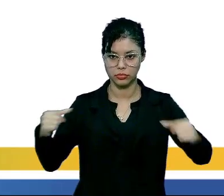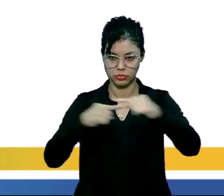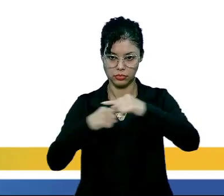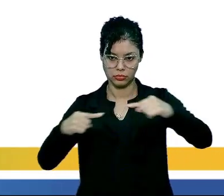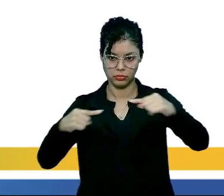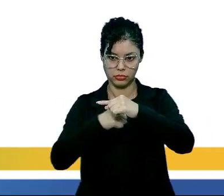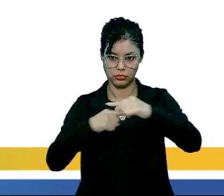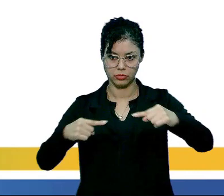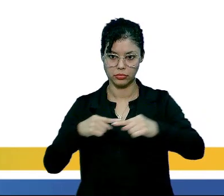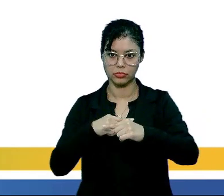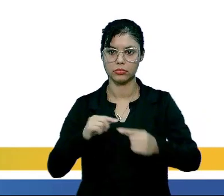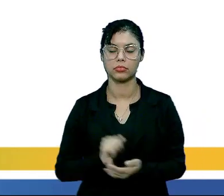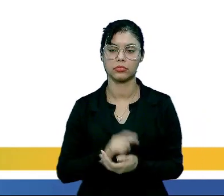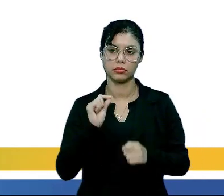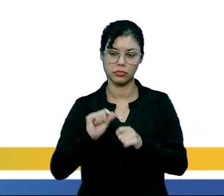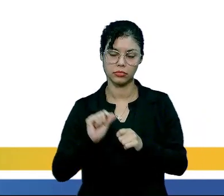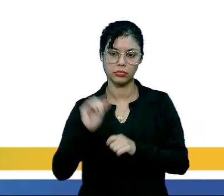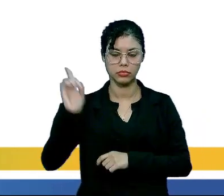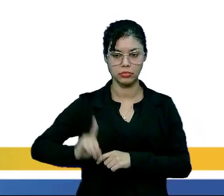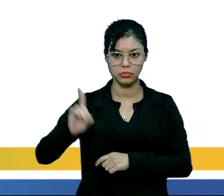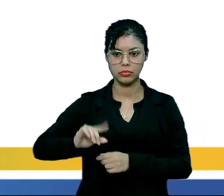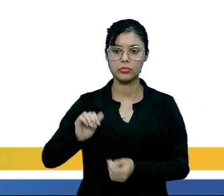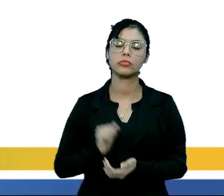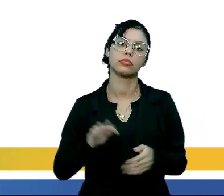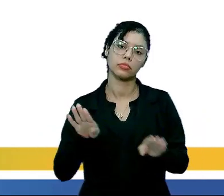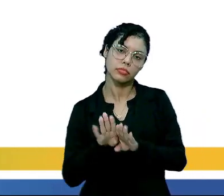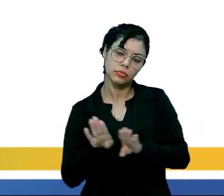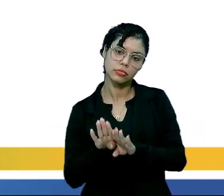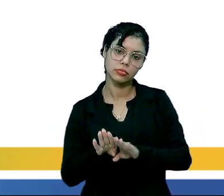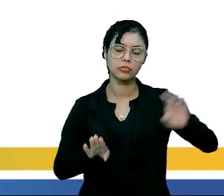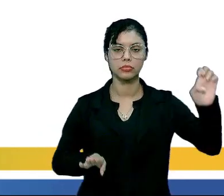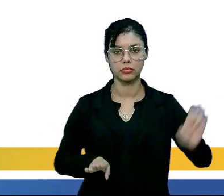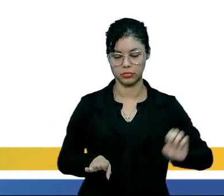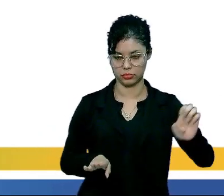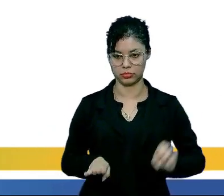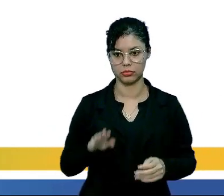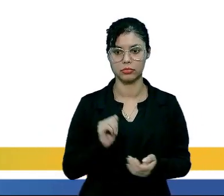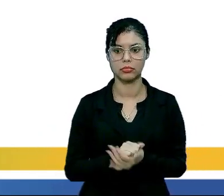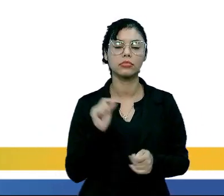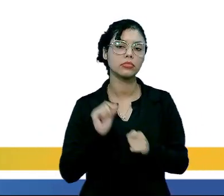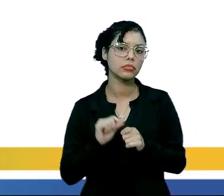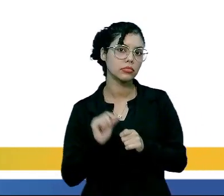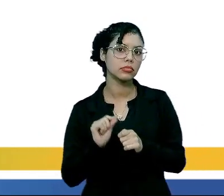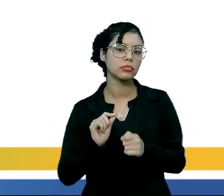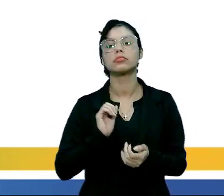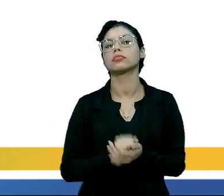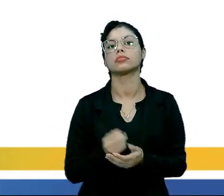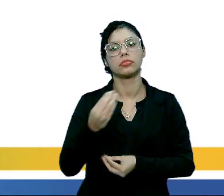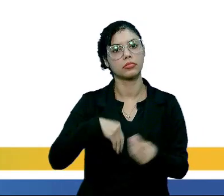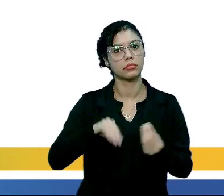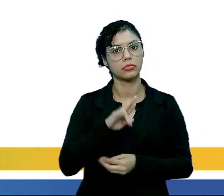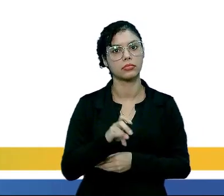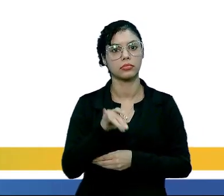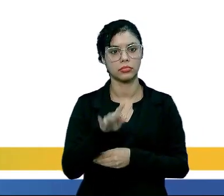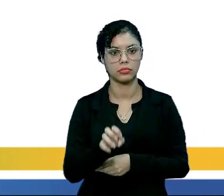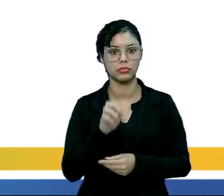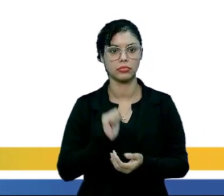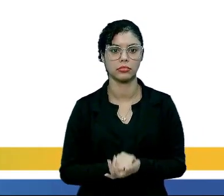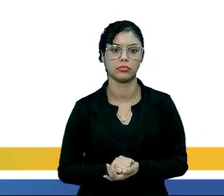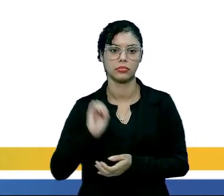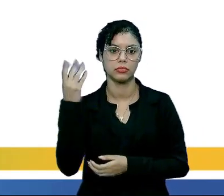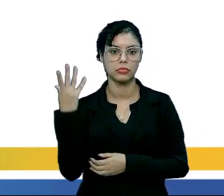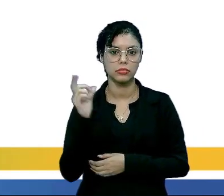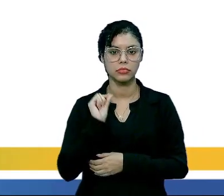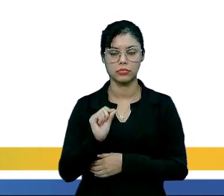ela vai para a direita, formando os produtos, mas ela também pode vir para a esquerda, formando os reagentes. Nesse